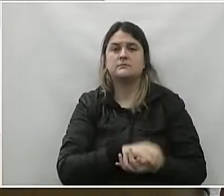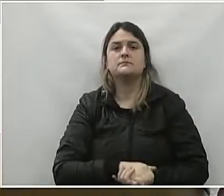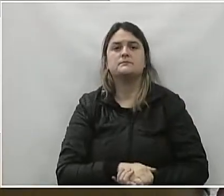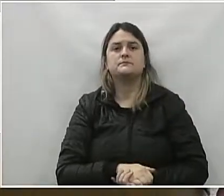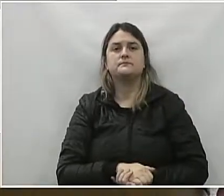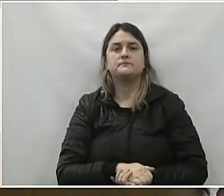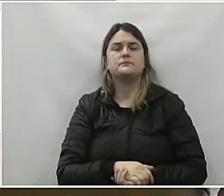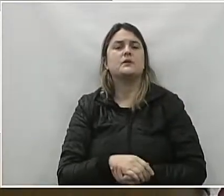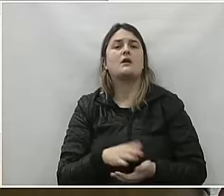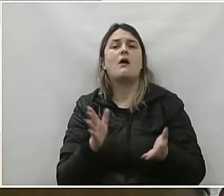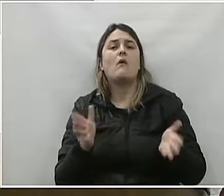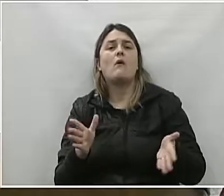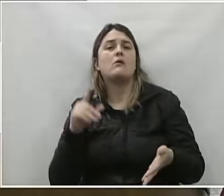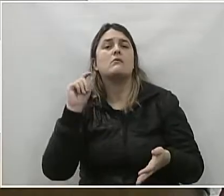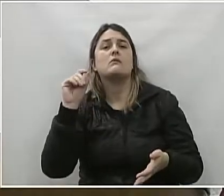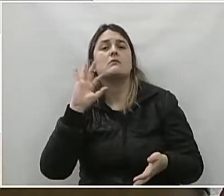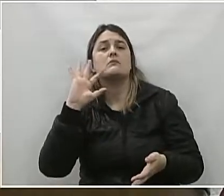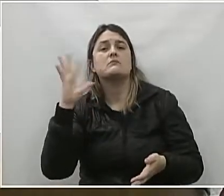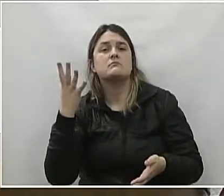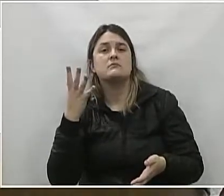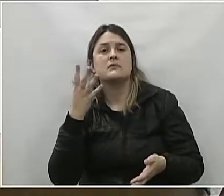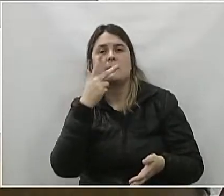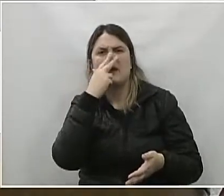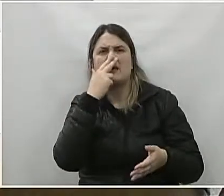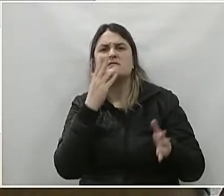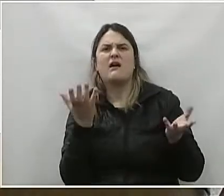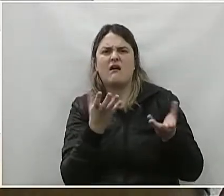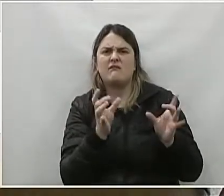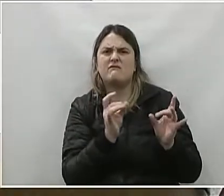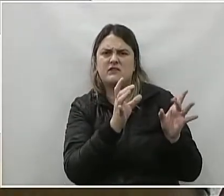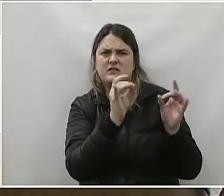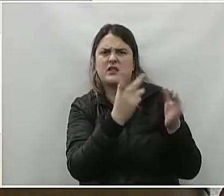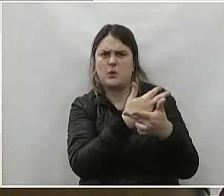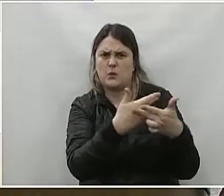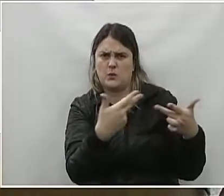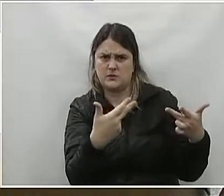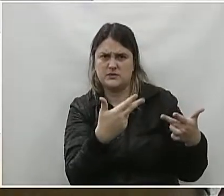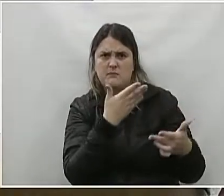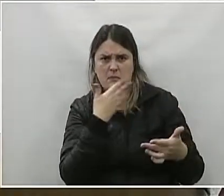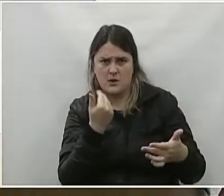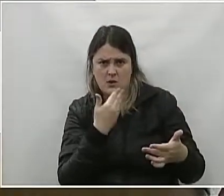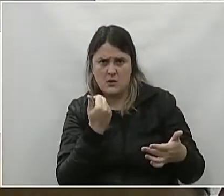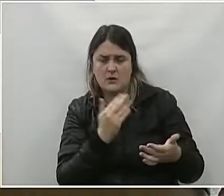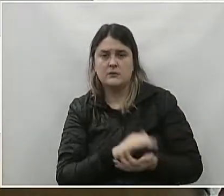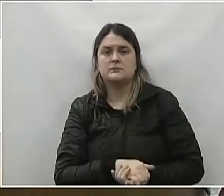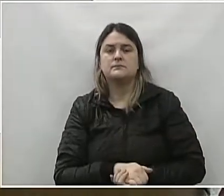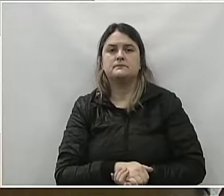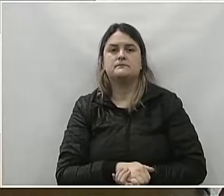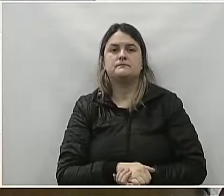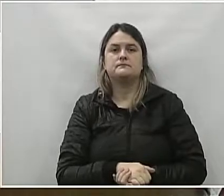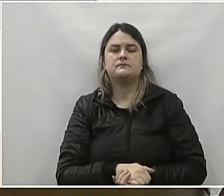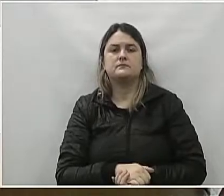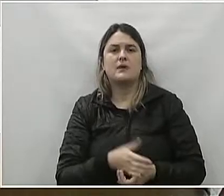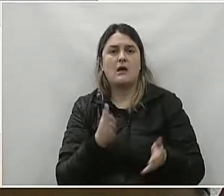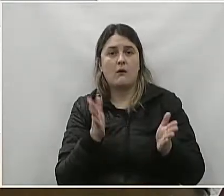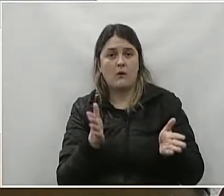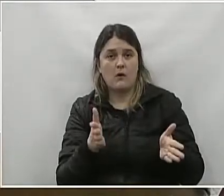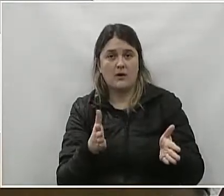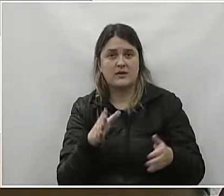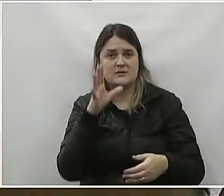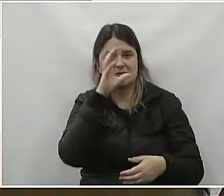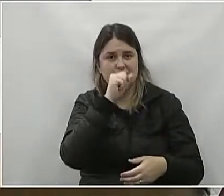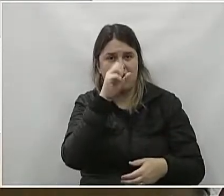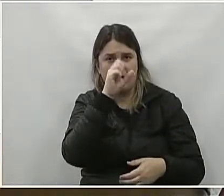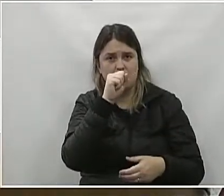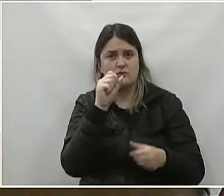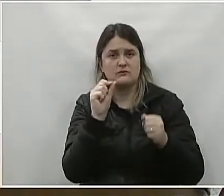acontecendo agora em Ana Vitória? Estão querendo se desfazer de patrimônios. Né? Caso mais recente, sábado